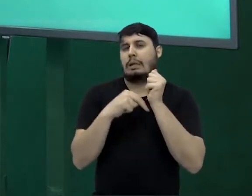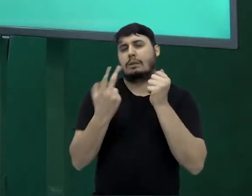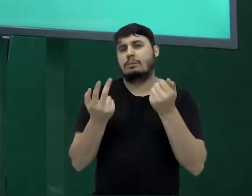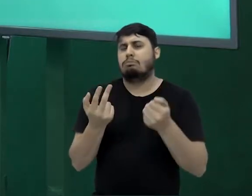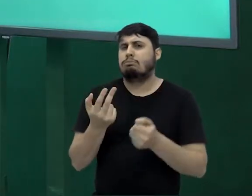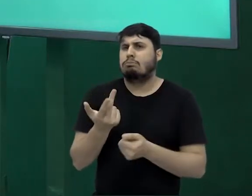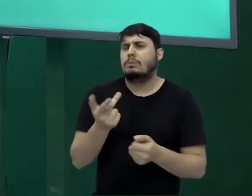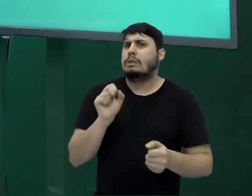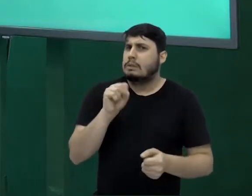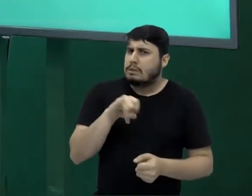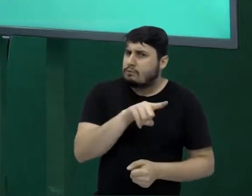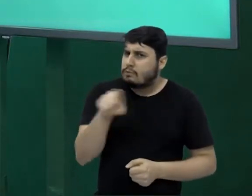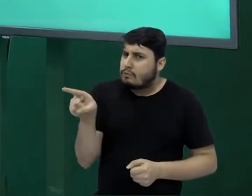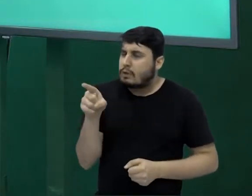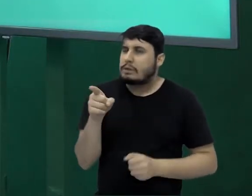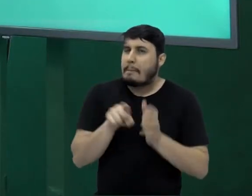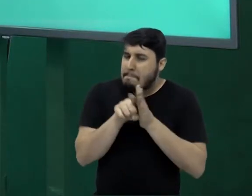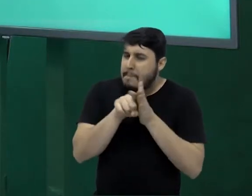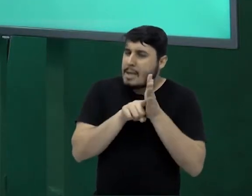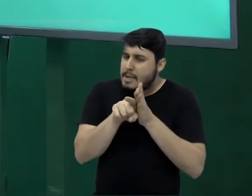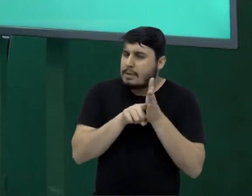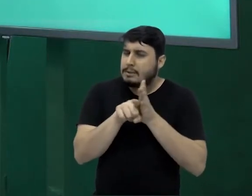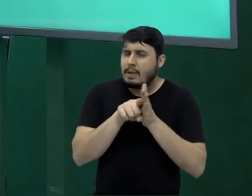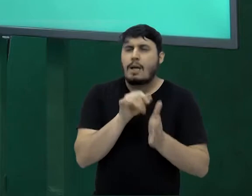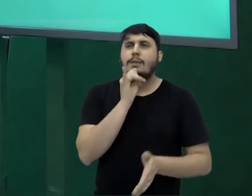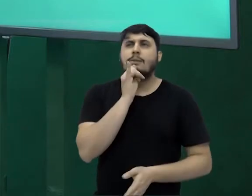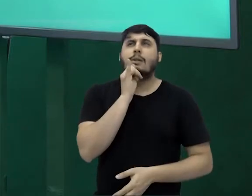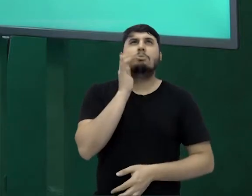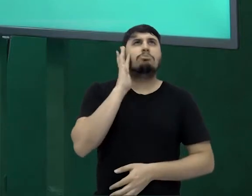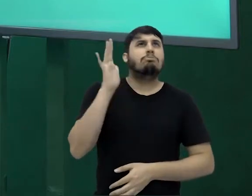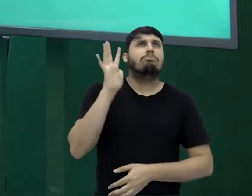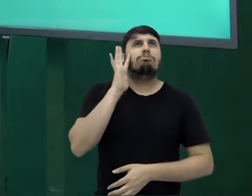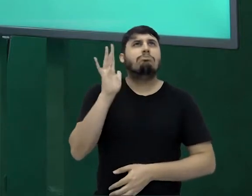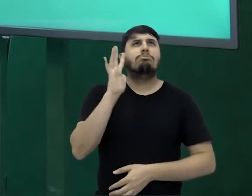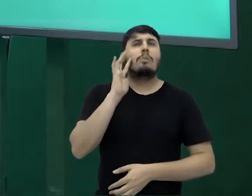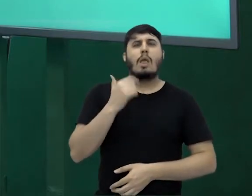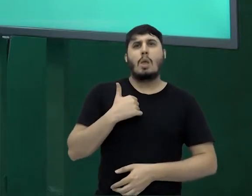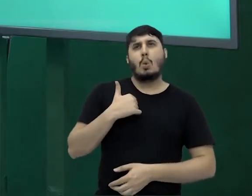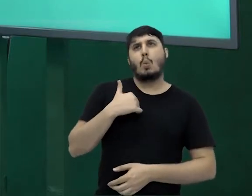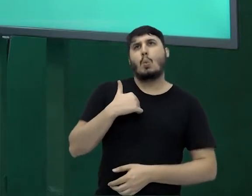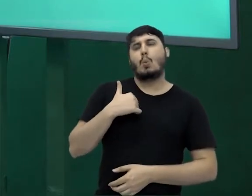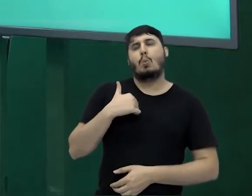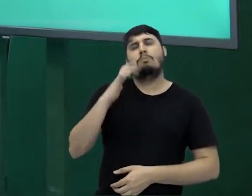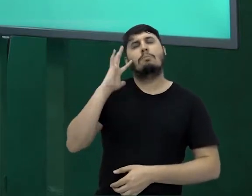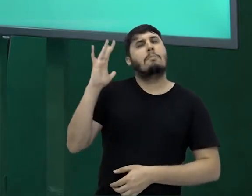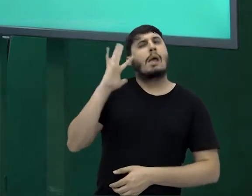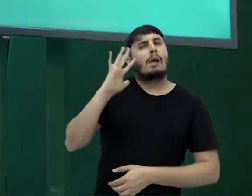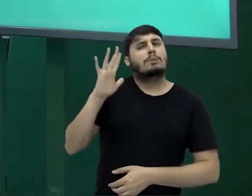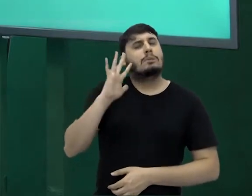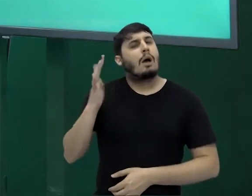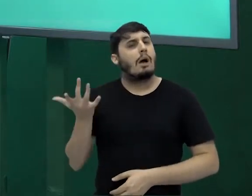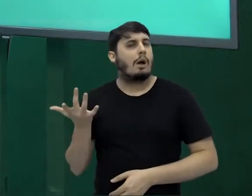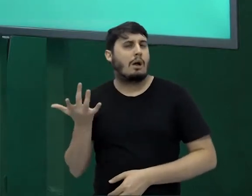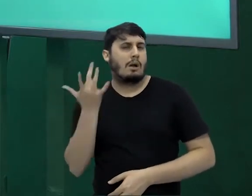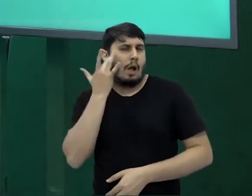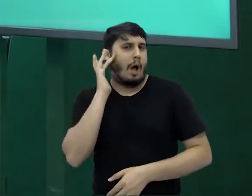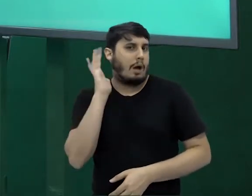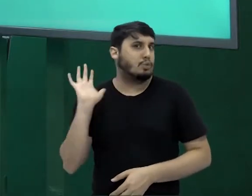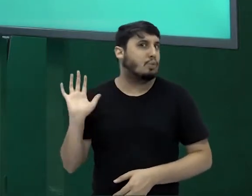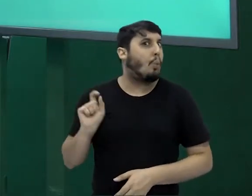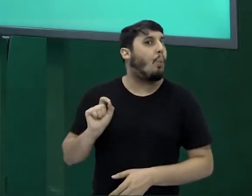for olhar com calma, galera, pensando aqui em minha barba, olha, acho que, sabe, só